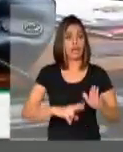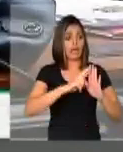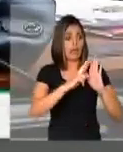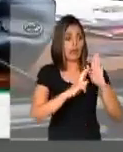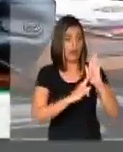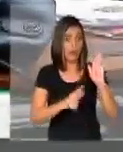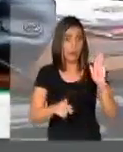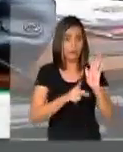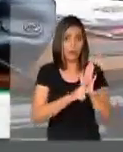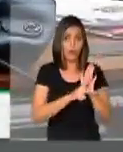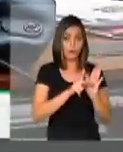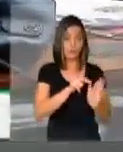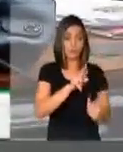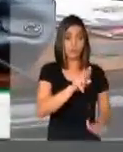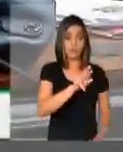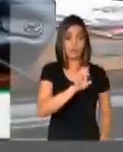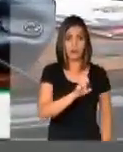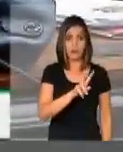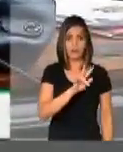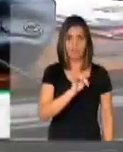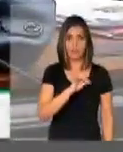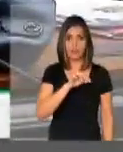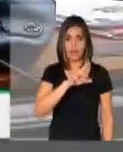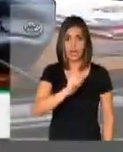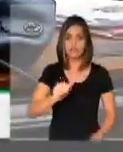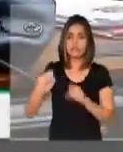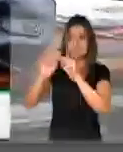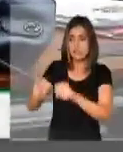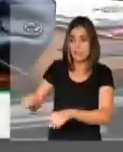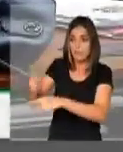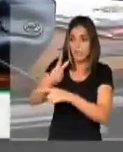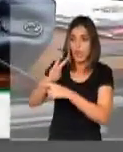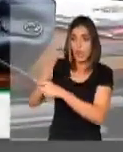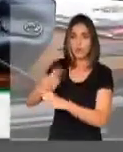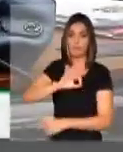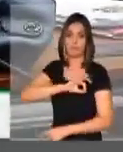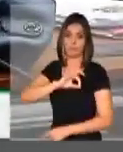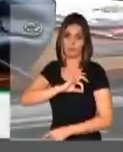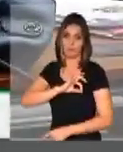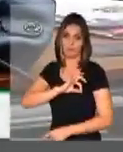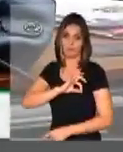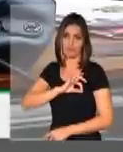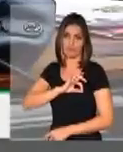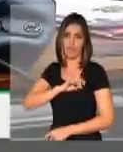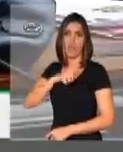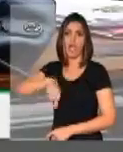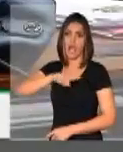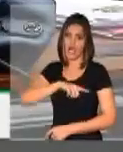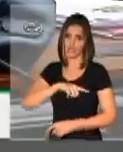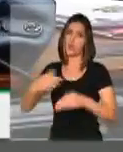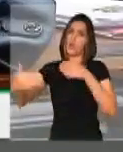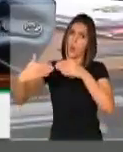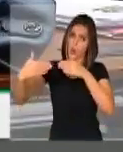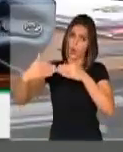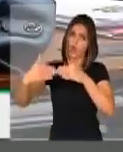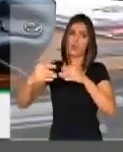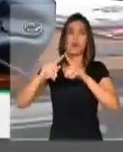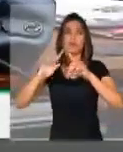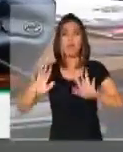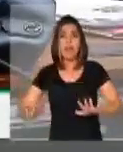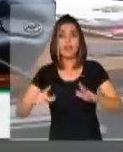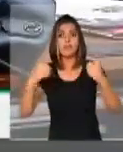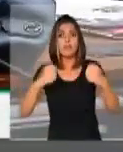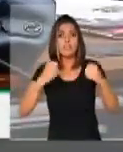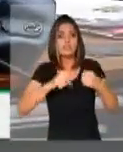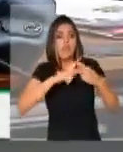fundamentos da Previdência ou do sistema de proteção dos militares federais. Nós defendemos e advogamos isso. Mas é preciso corrigir